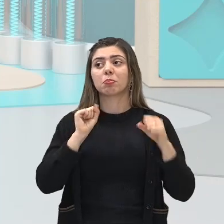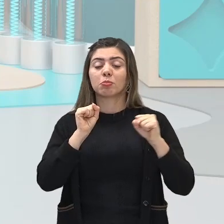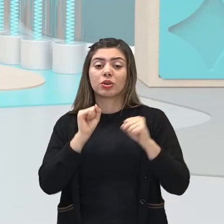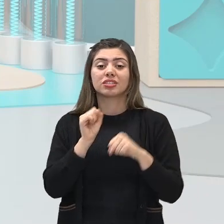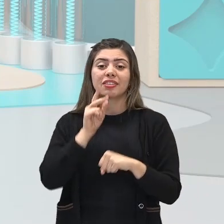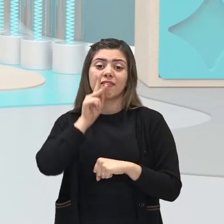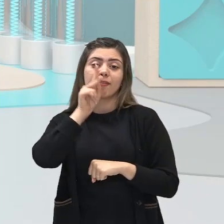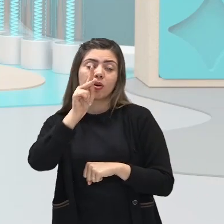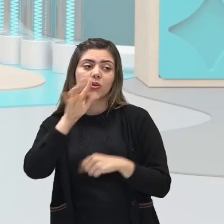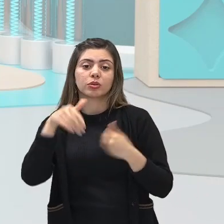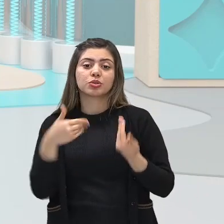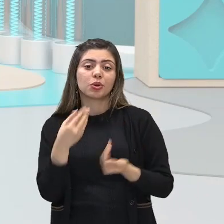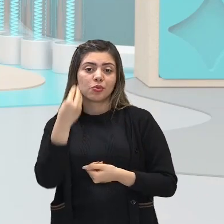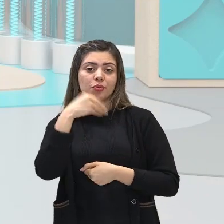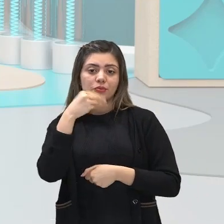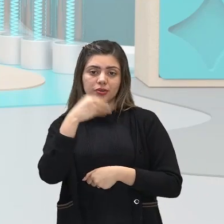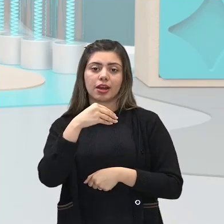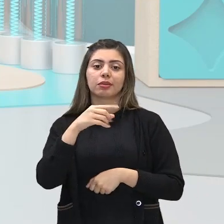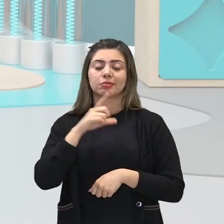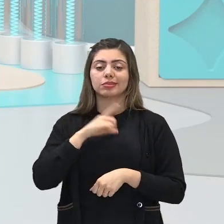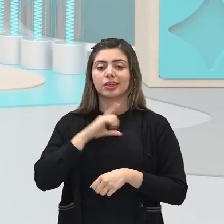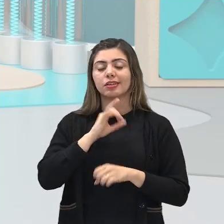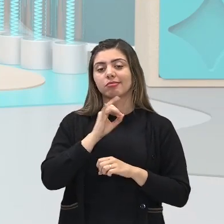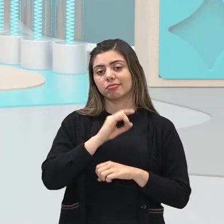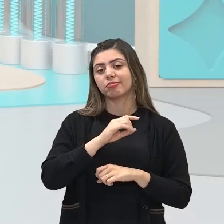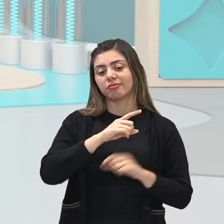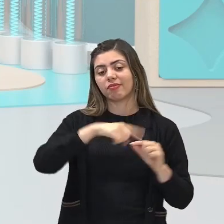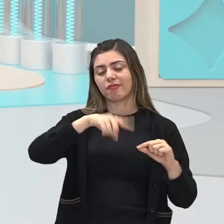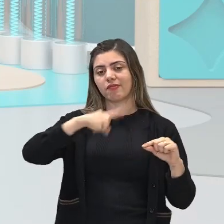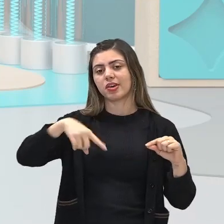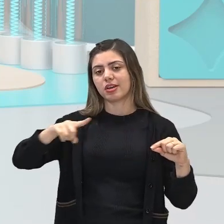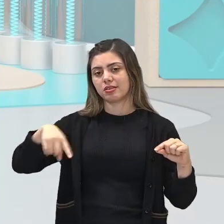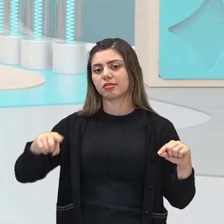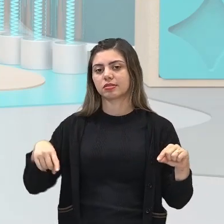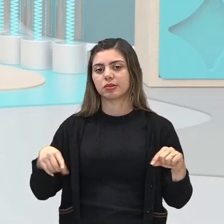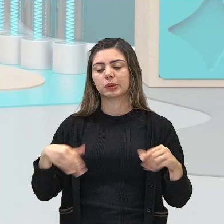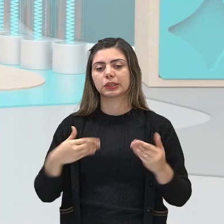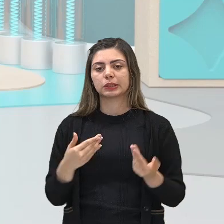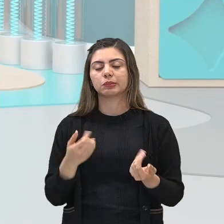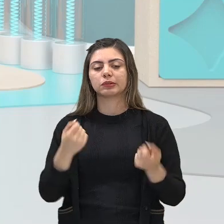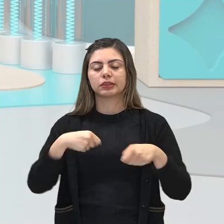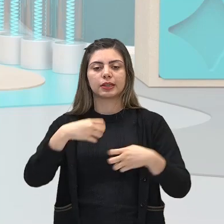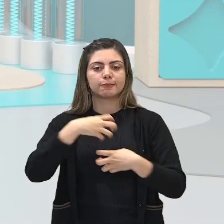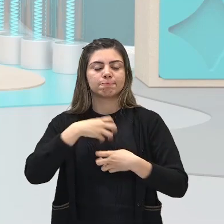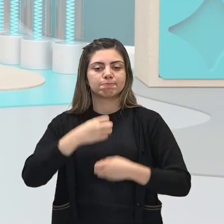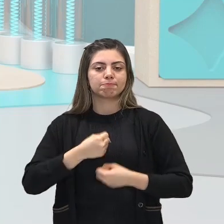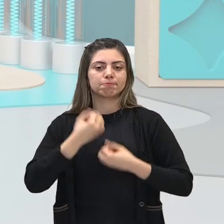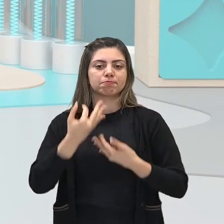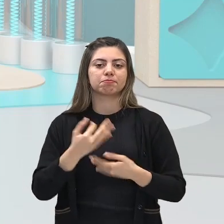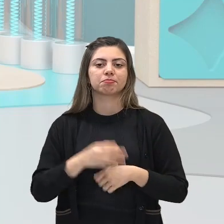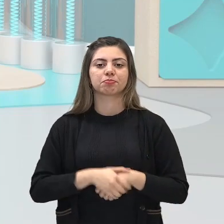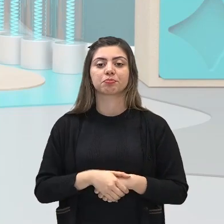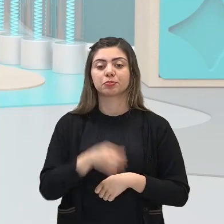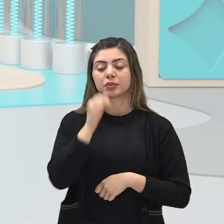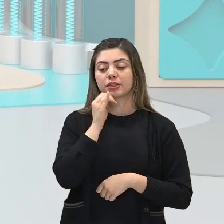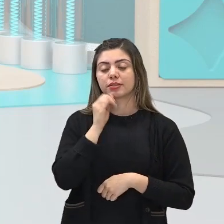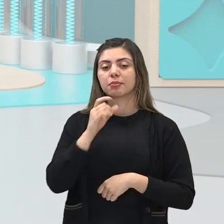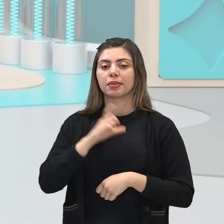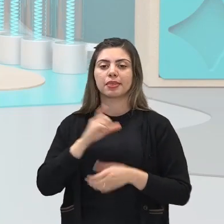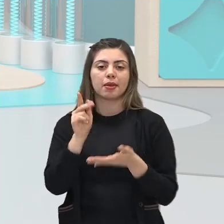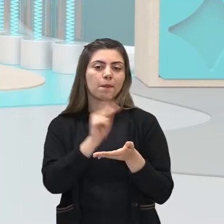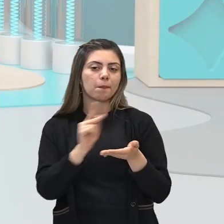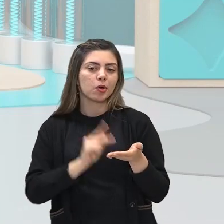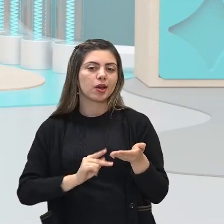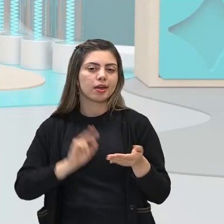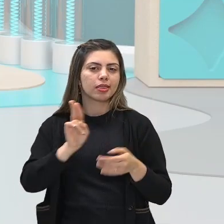é agudo, possui uma forma diferente em que eu vou transmitir aquele som. Como os poetas utilizam